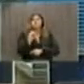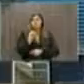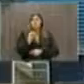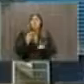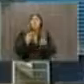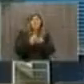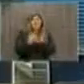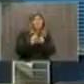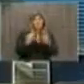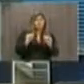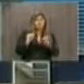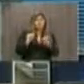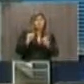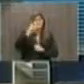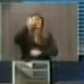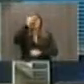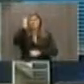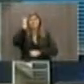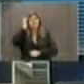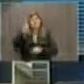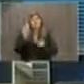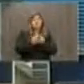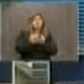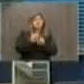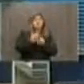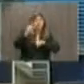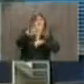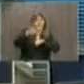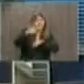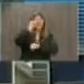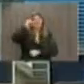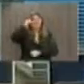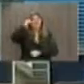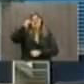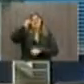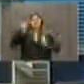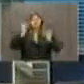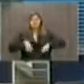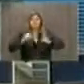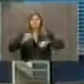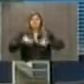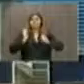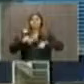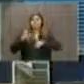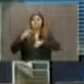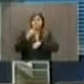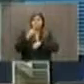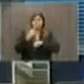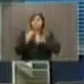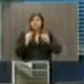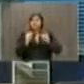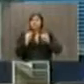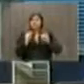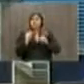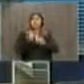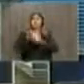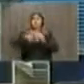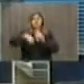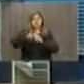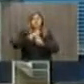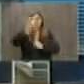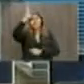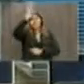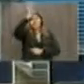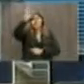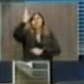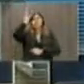ao Haiti ou regiões caóticas da África. Então, é necessário uma política de assistência social. Acredito que é possível, sim, a prefeitura tentar